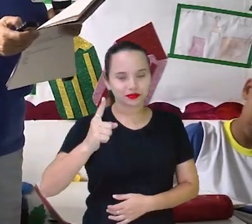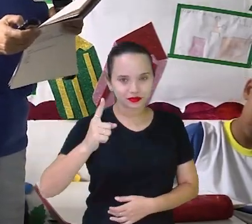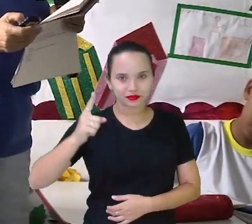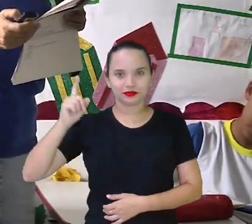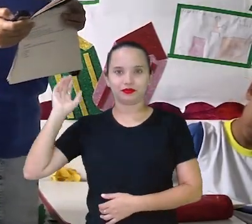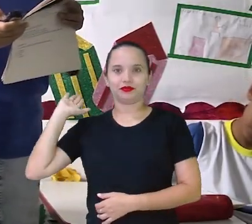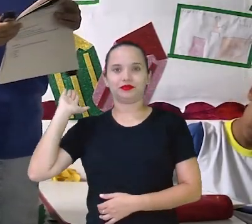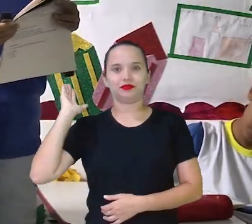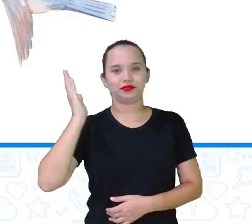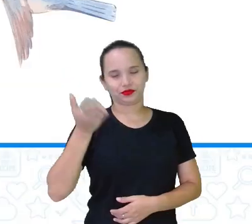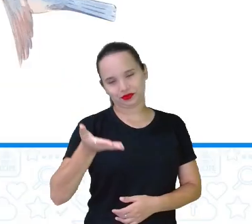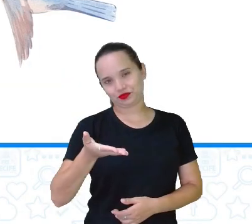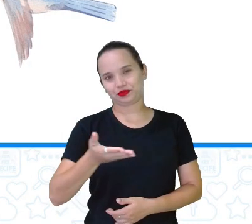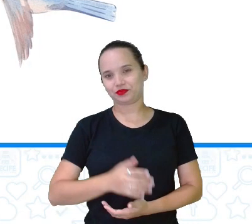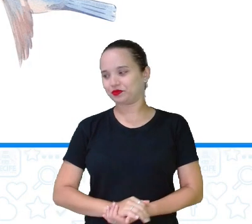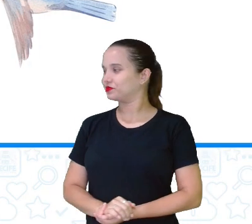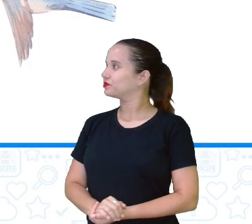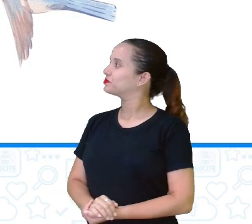2, 1 e...